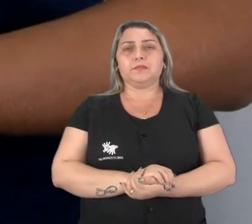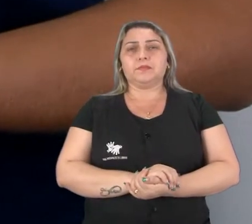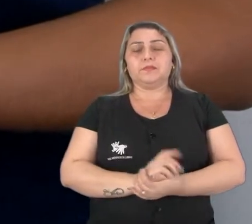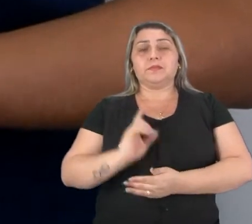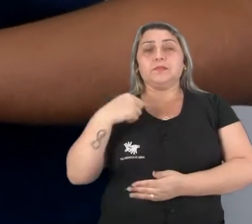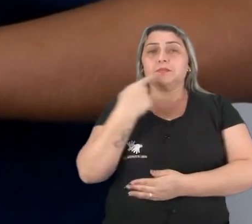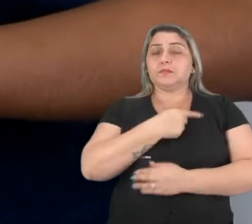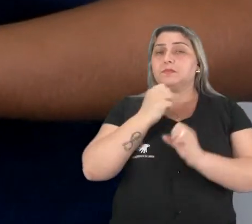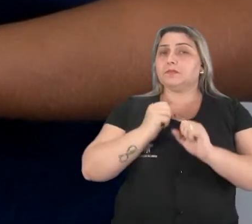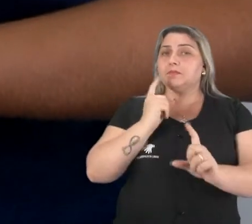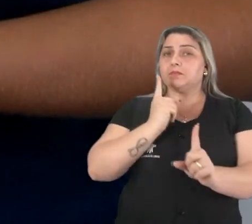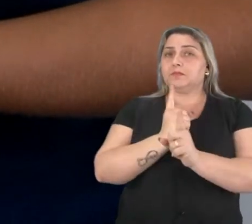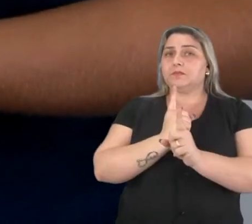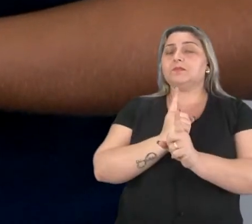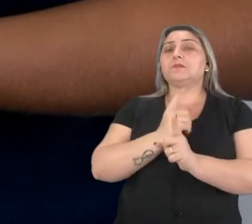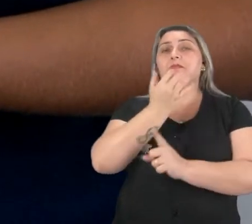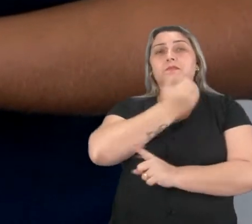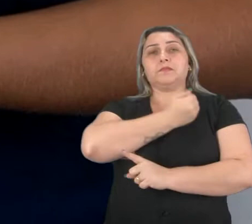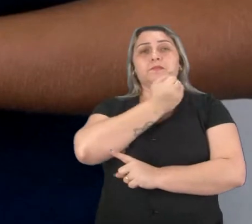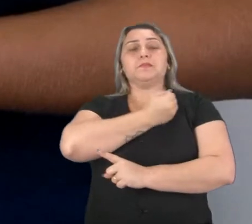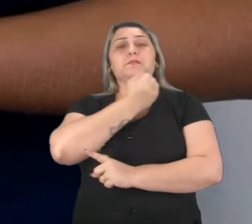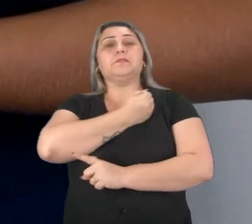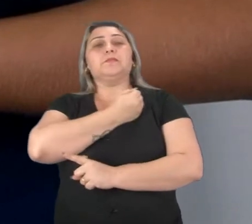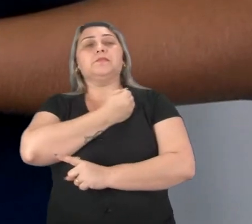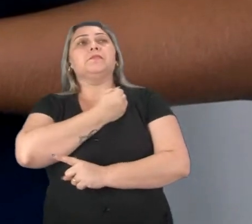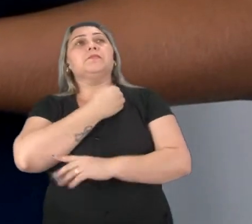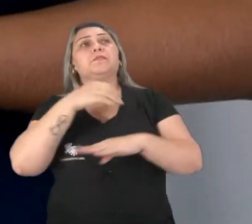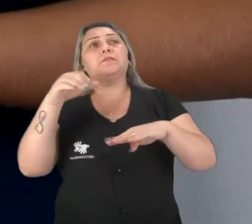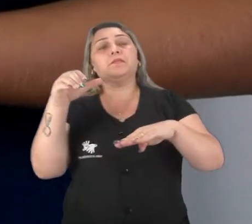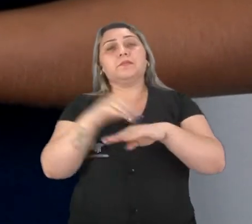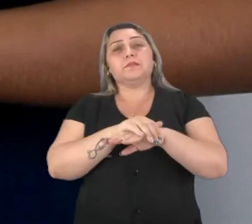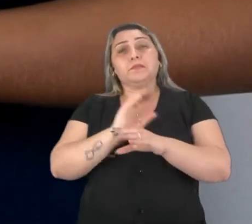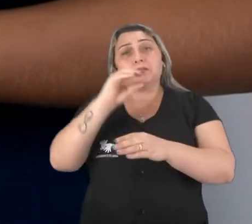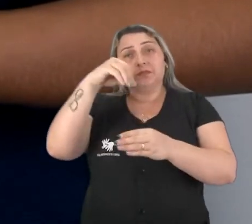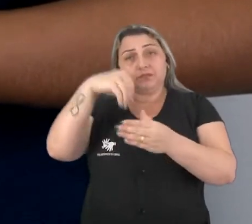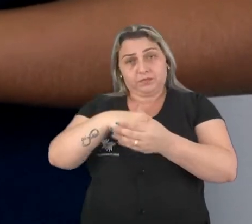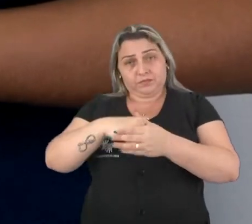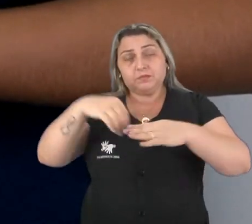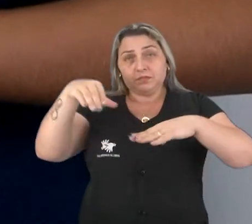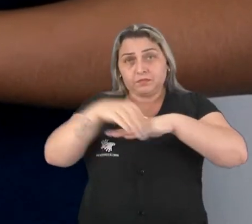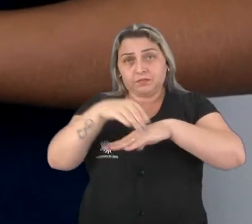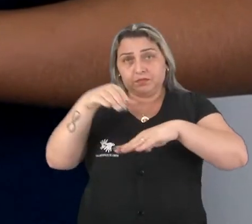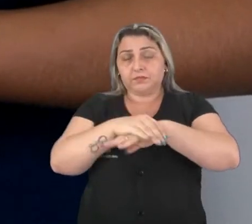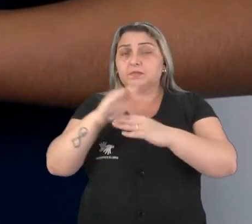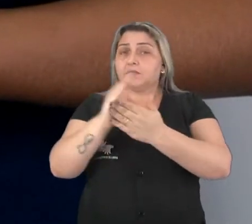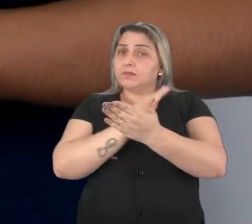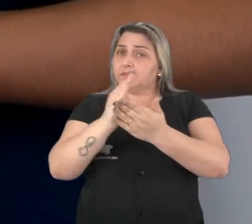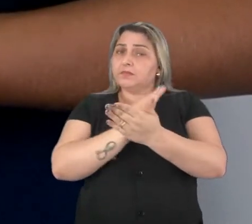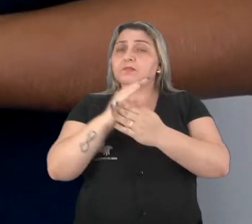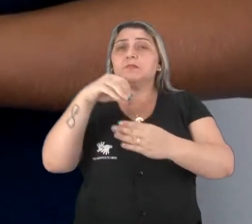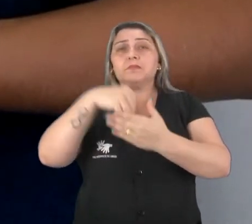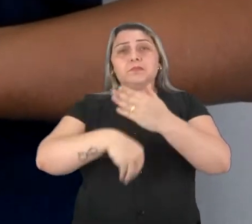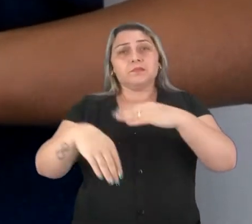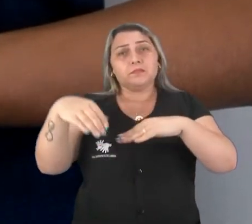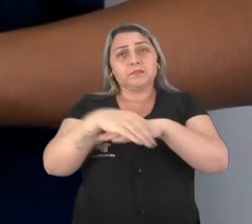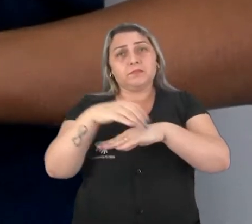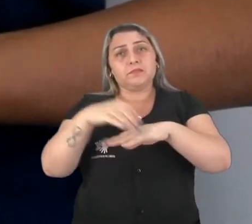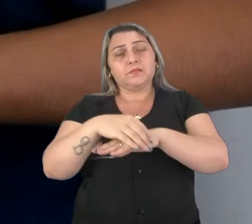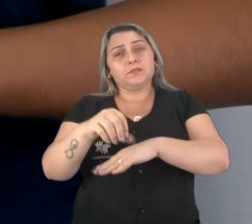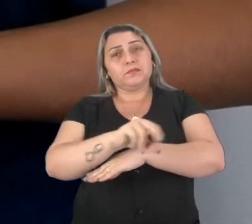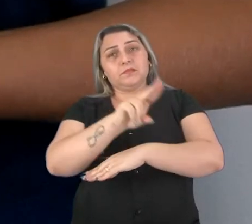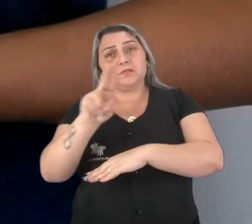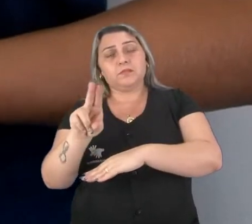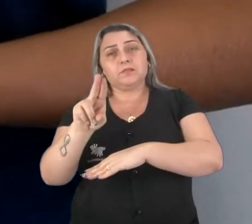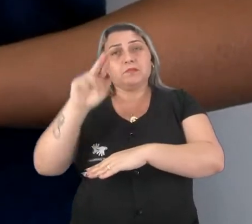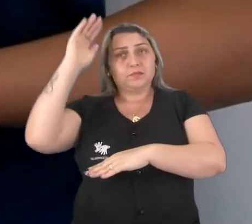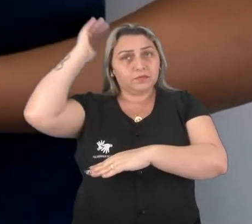Que nós podemos encontrar o número do nosso calçado aqui dentro, geralmente alguns calçados ficam aqui dentro, ou